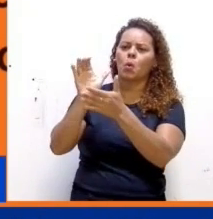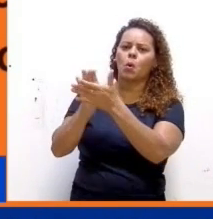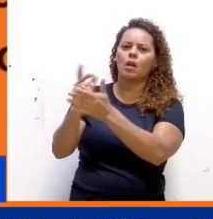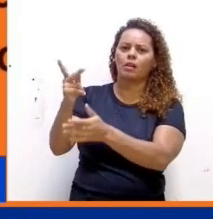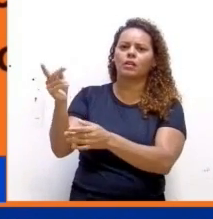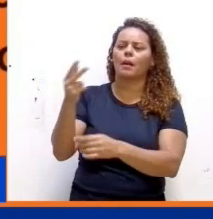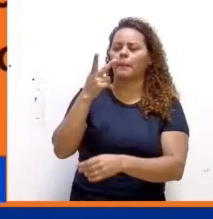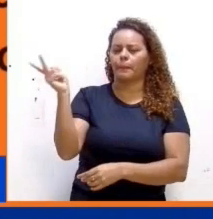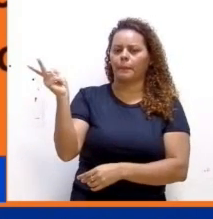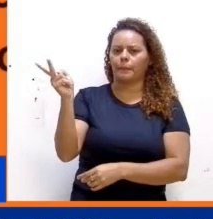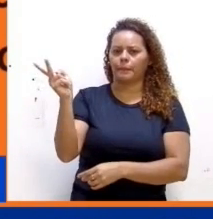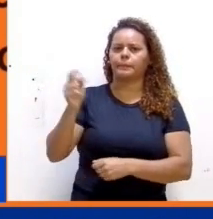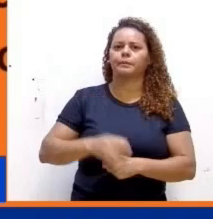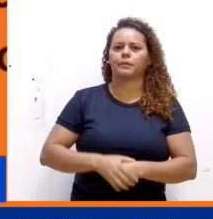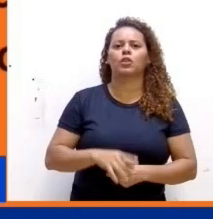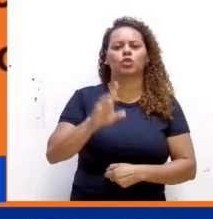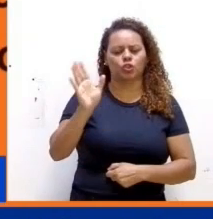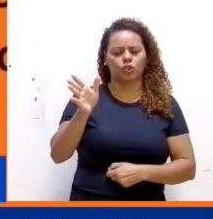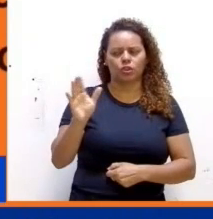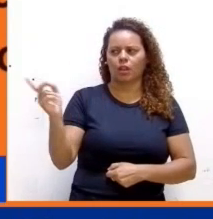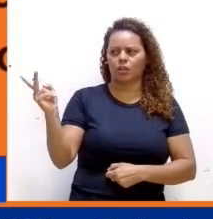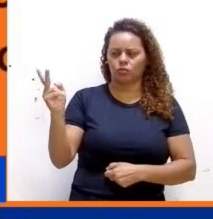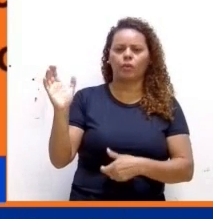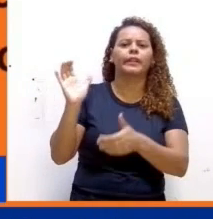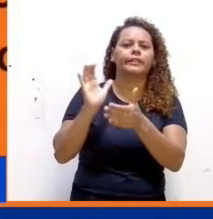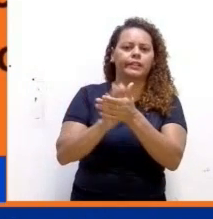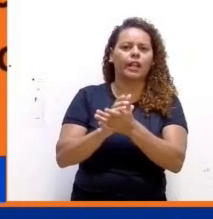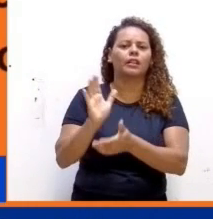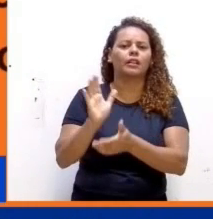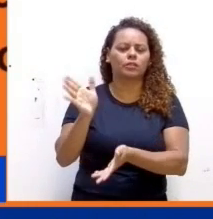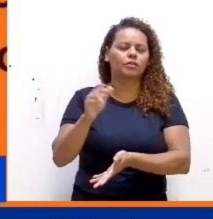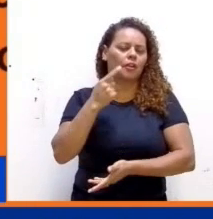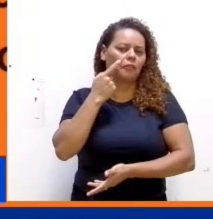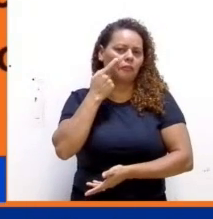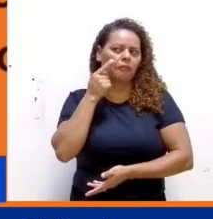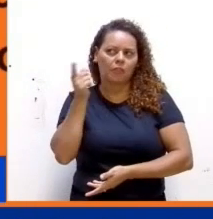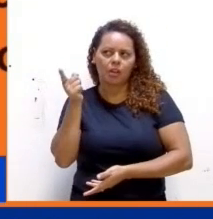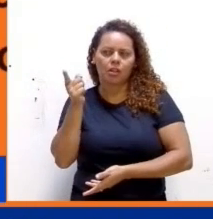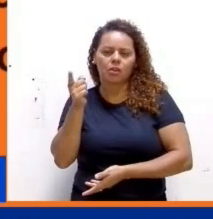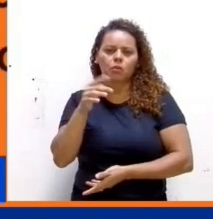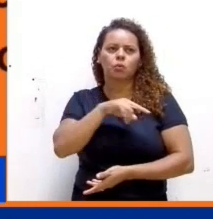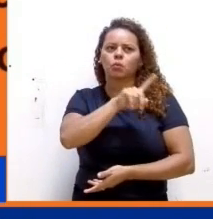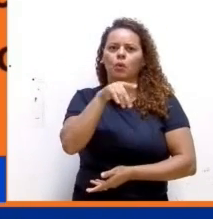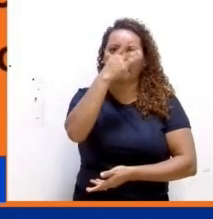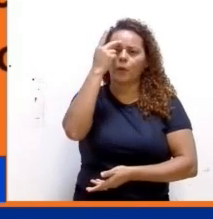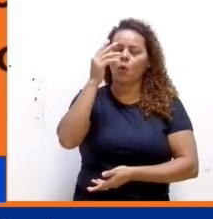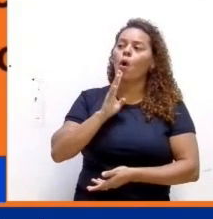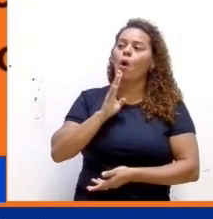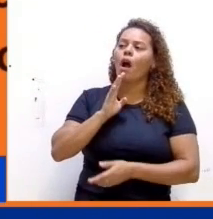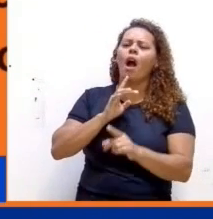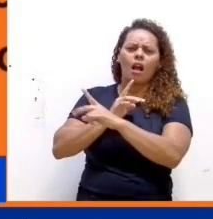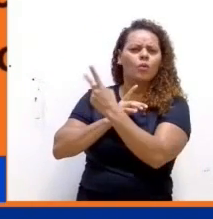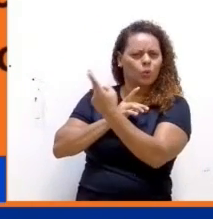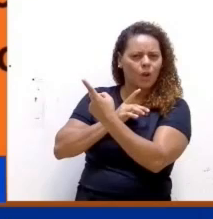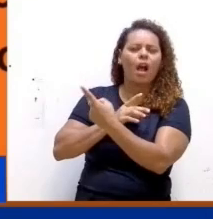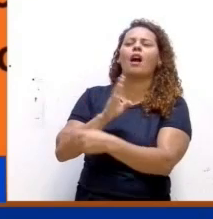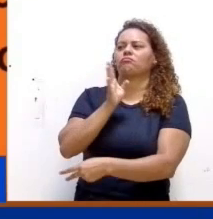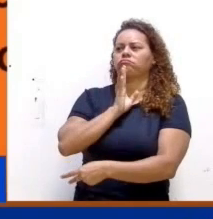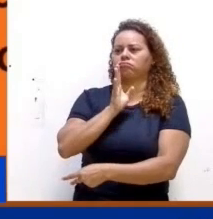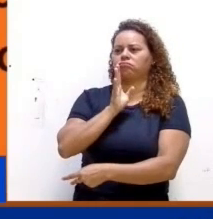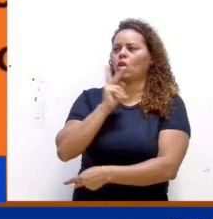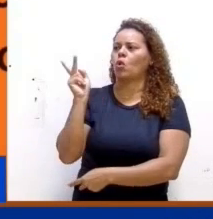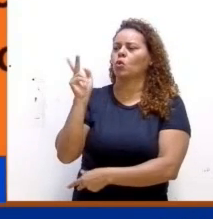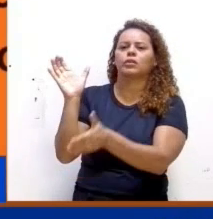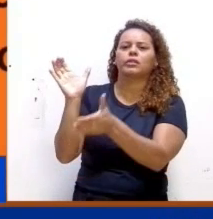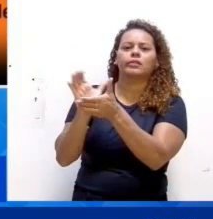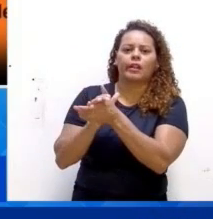se caracteriza. É um casinho, não é isso. Todo mundo conhece aquele casal, como se, não,